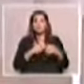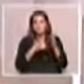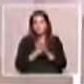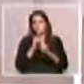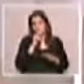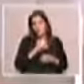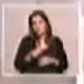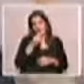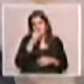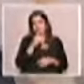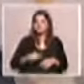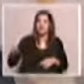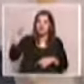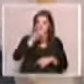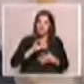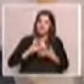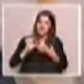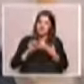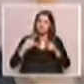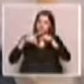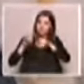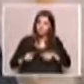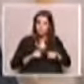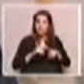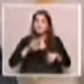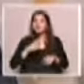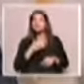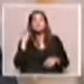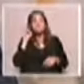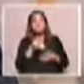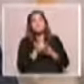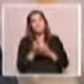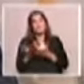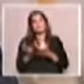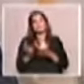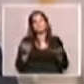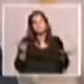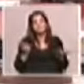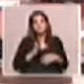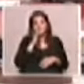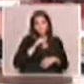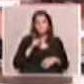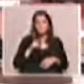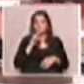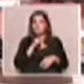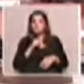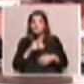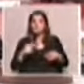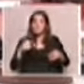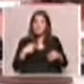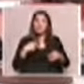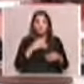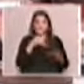na alimentação e a roda tem esta característica que é muito variada. A dose é que é importante. Claro. Então, se conseguíssemos ter aqui um bocadinho de mão na dosear,